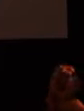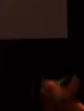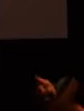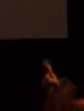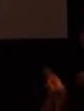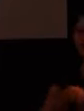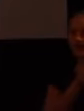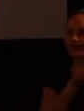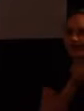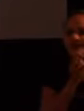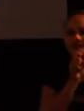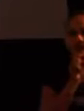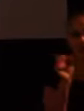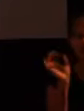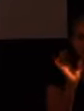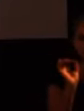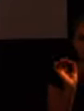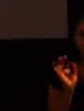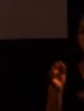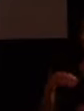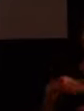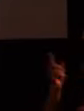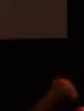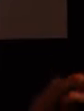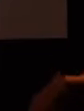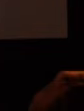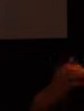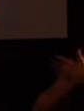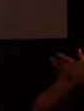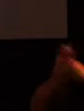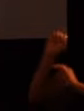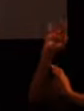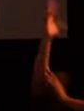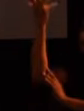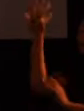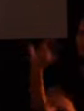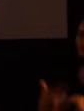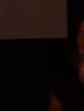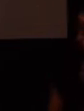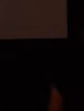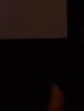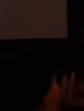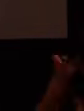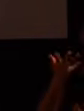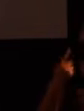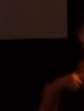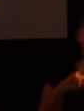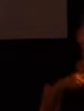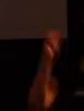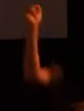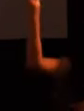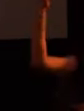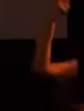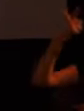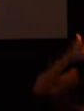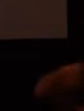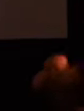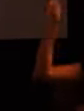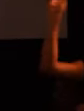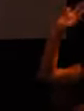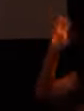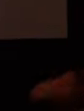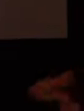mais críticos do ano. Ou seja, no solstício de verão onde nós vamos ter dias mais iluminados, os dias são mais